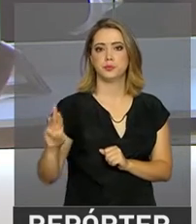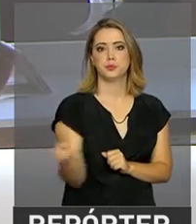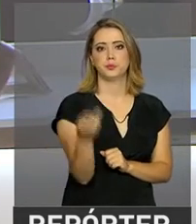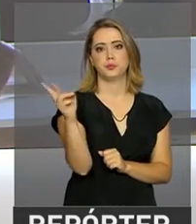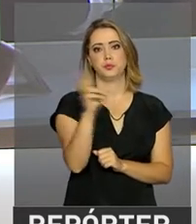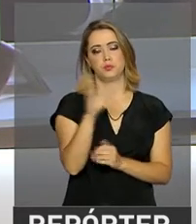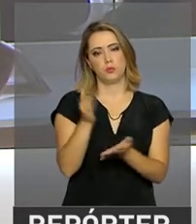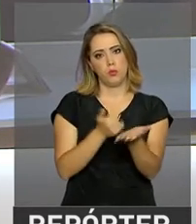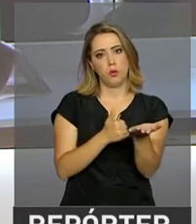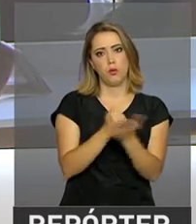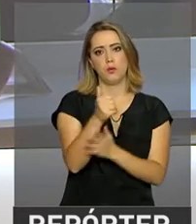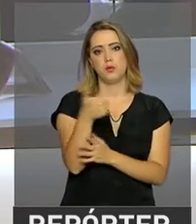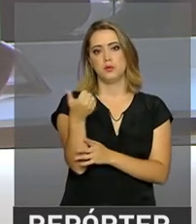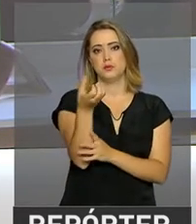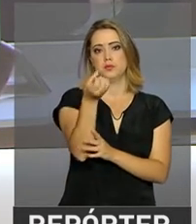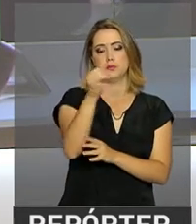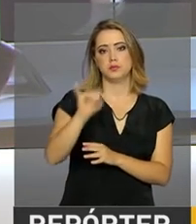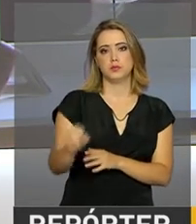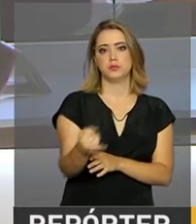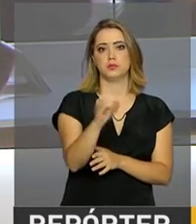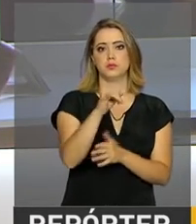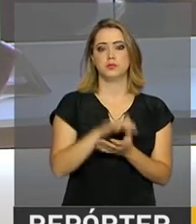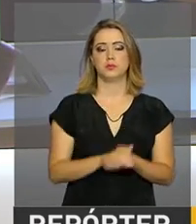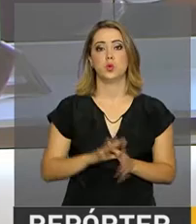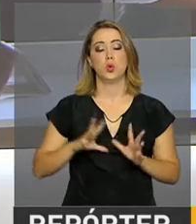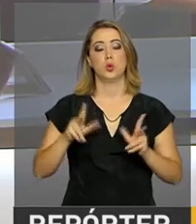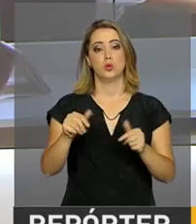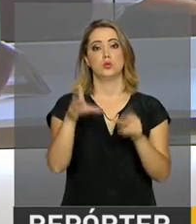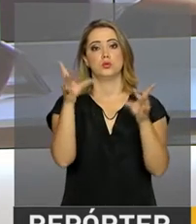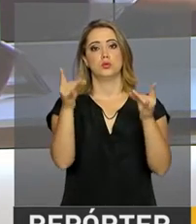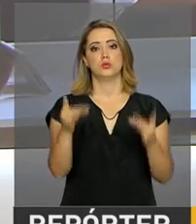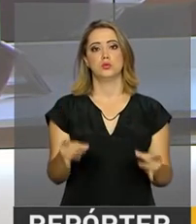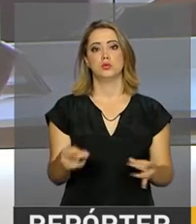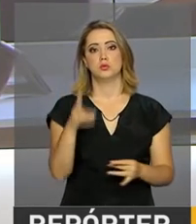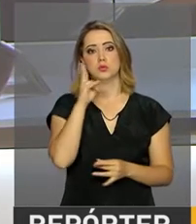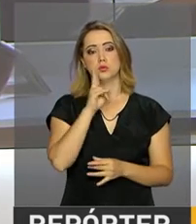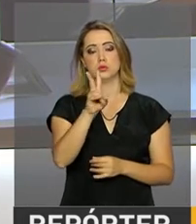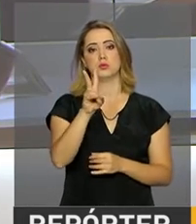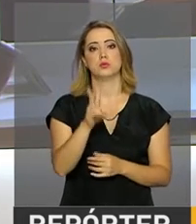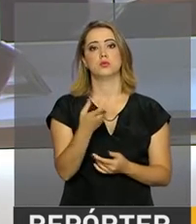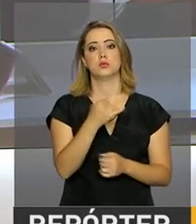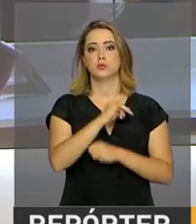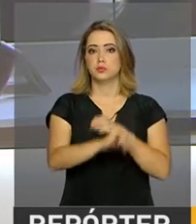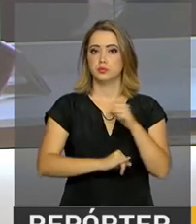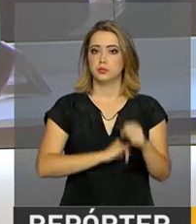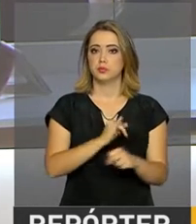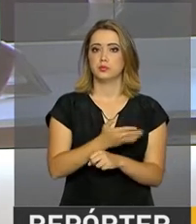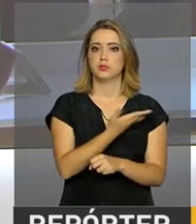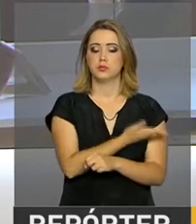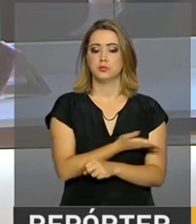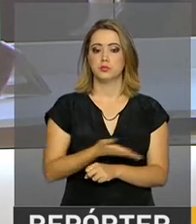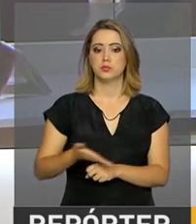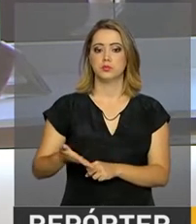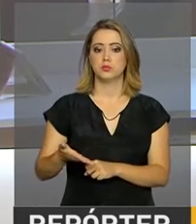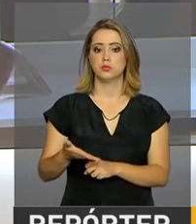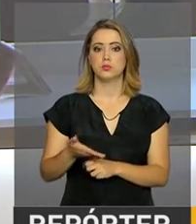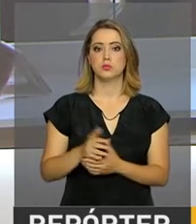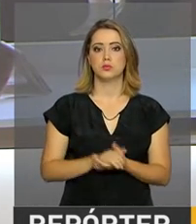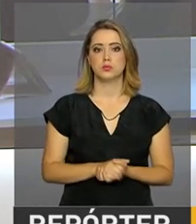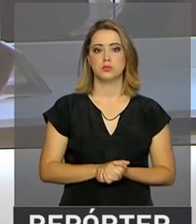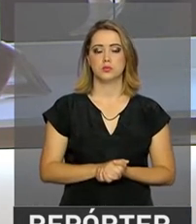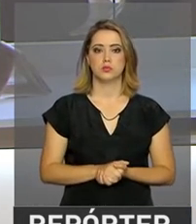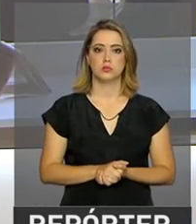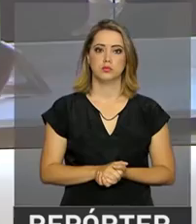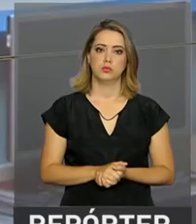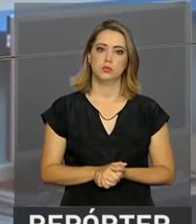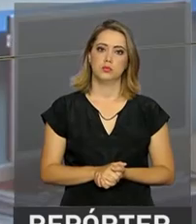milhões a partir do dia 16 de janeiro para todos os detalhes basta acessar receita.fazenda.gov.br